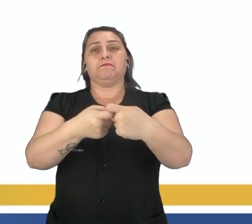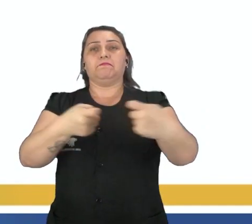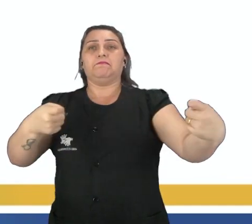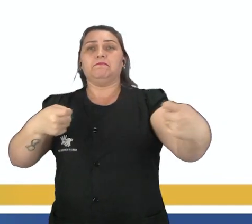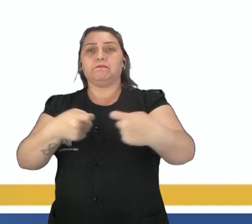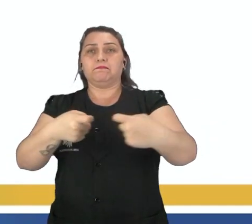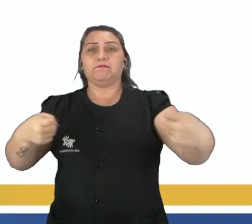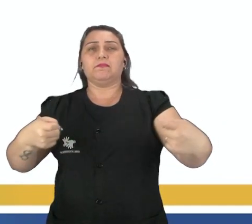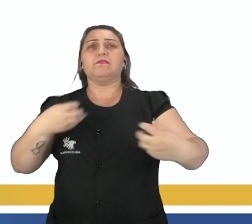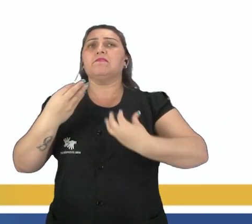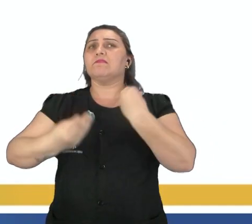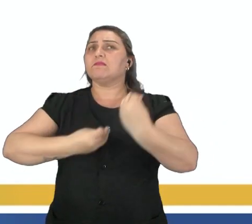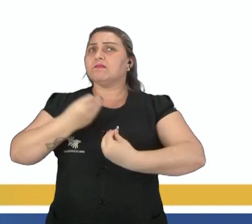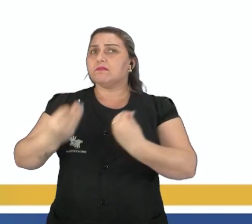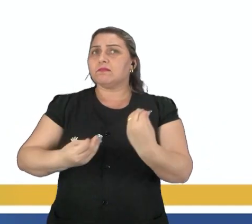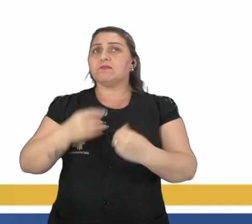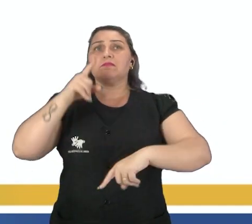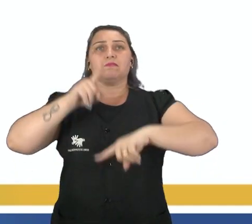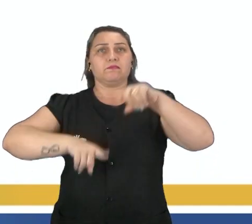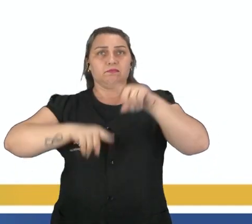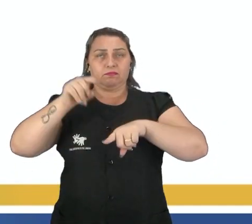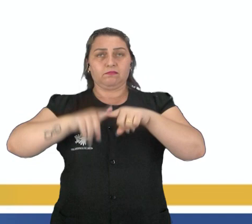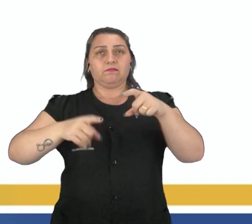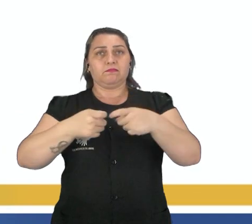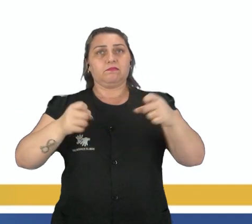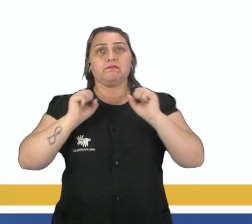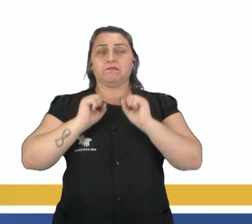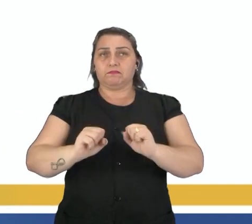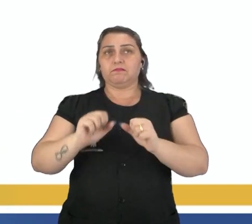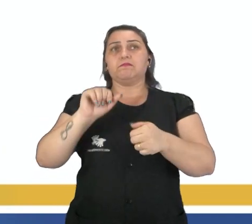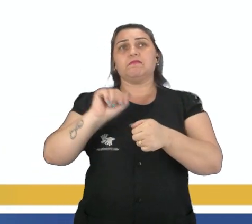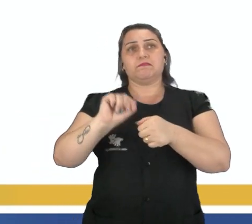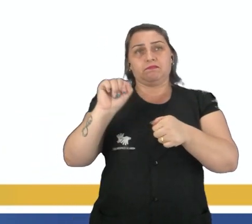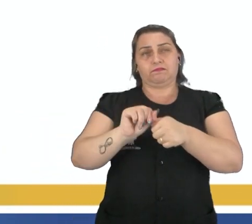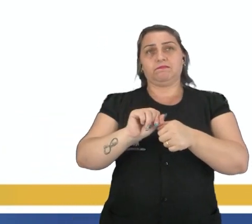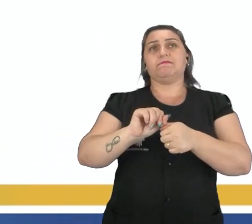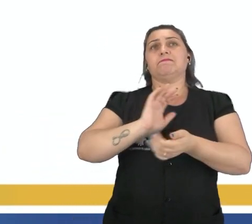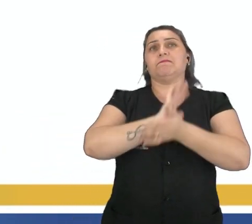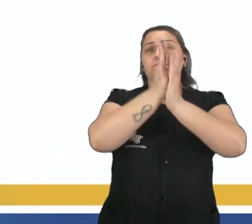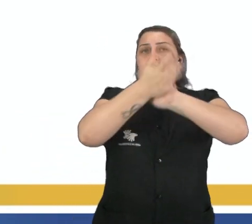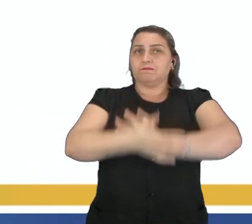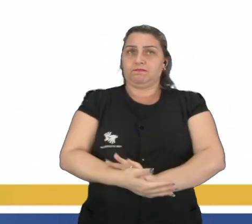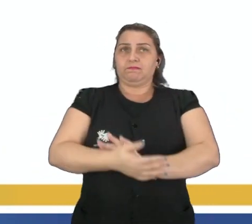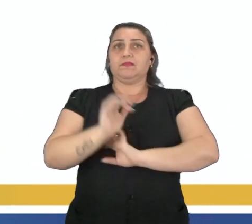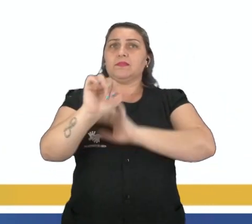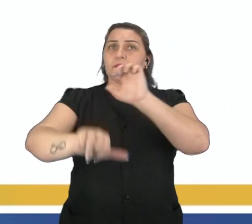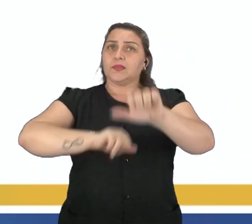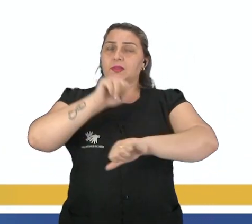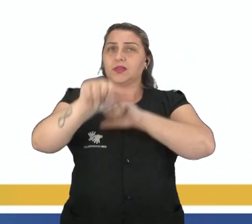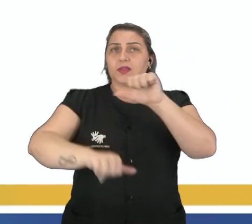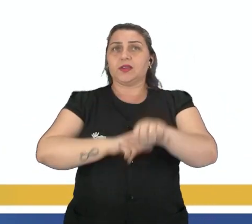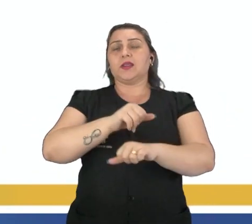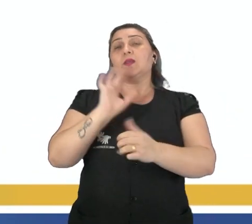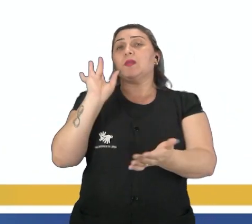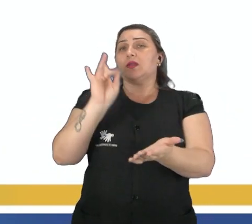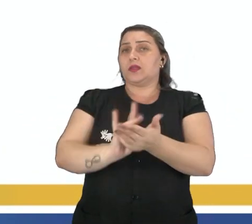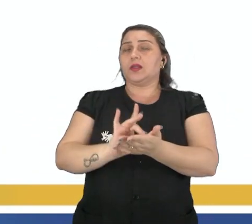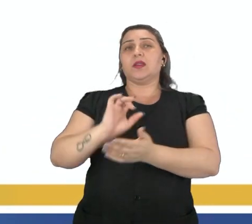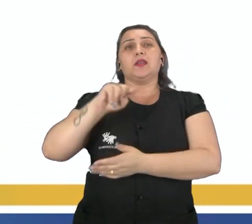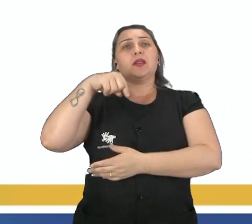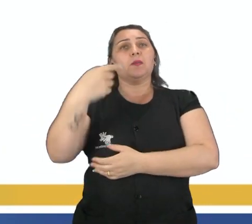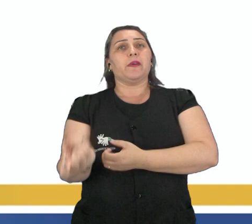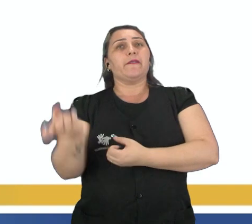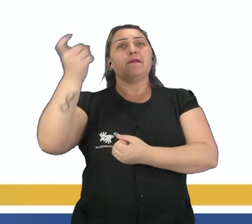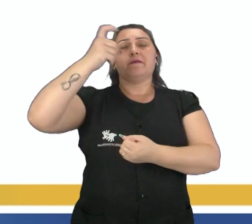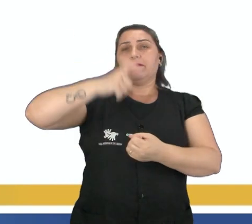volta. Como assim? Os materiais elásticos, eles podem ser deformados, podem ser alterados seu formato original e